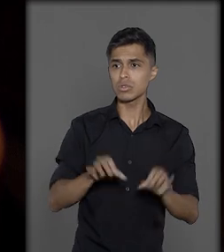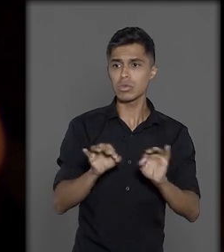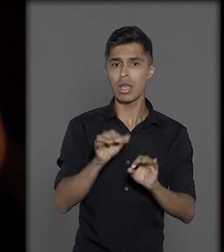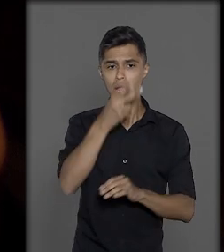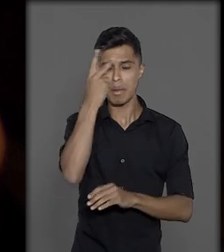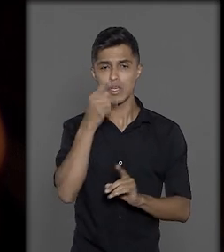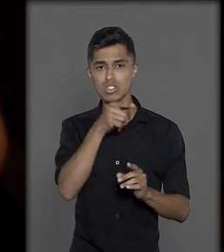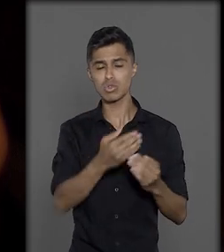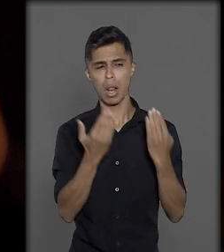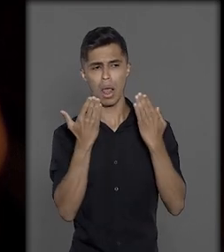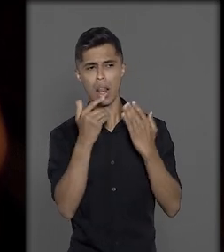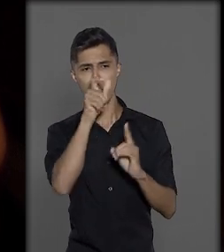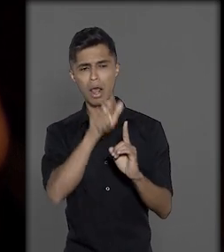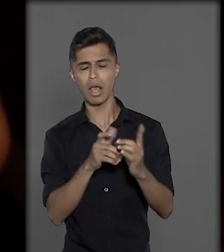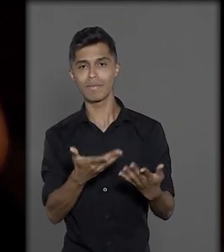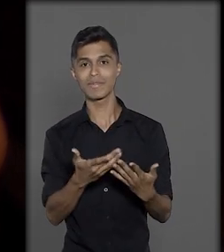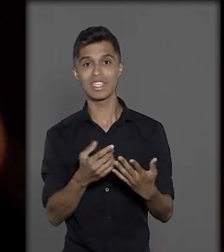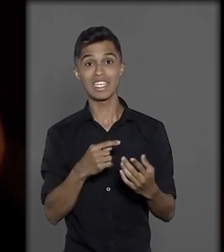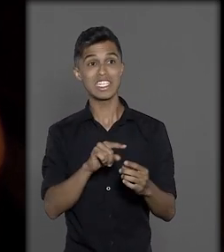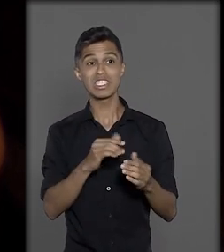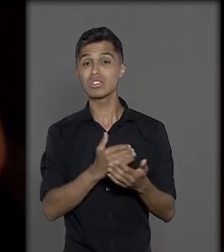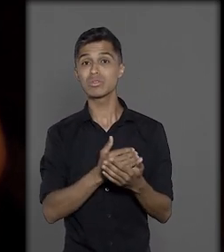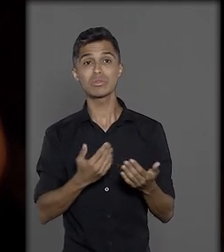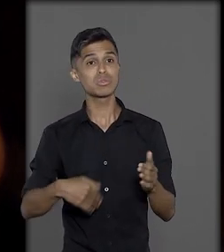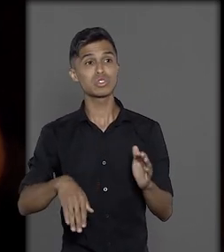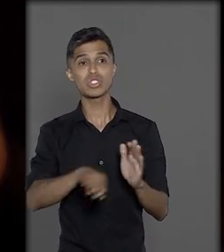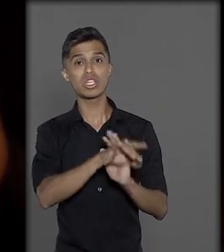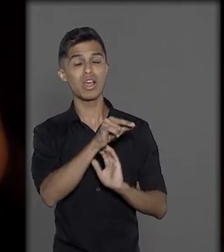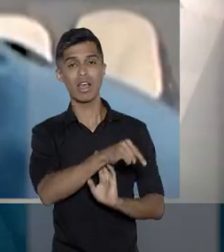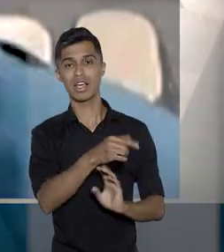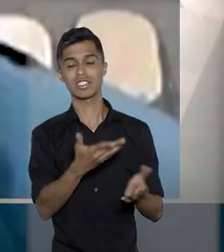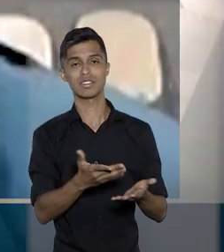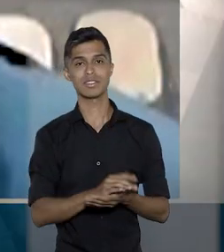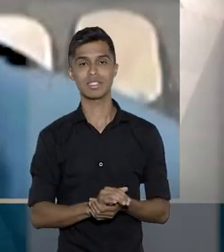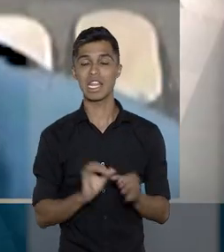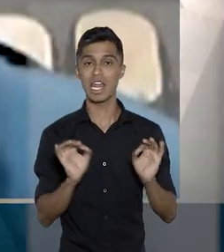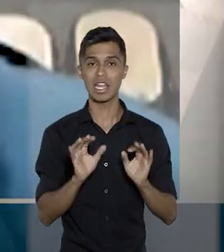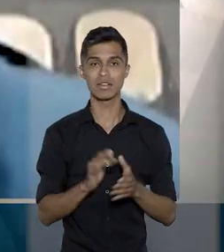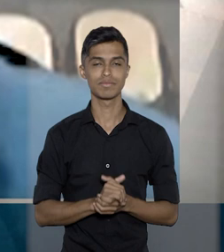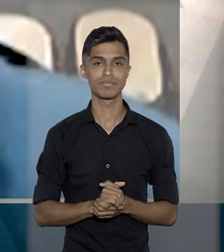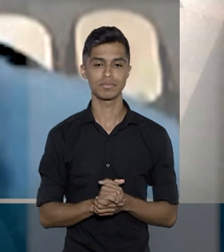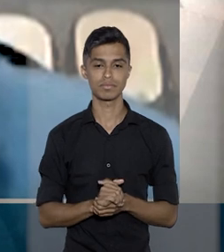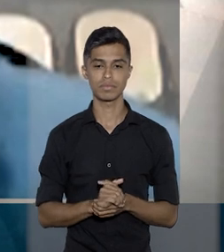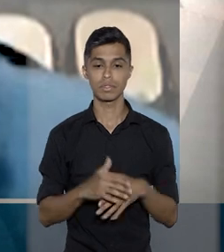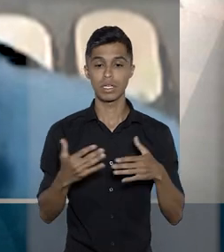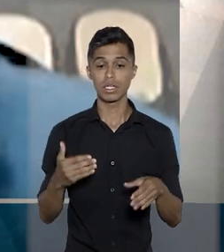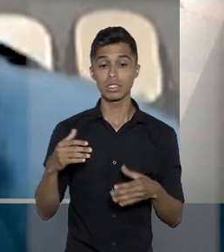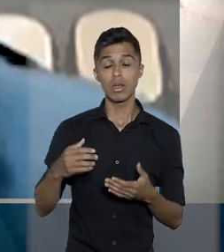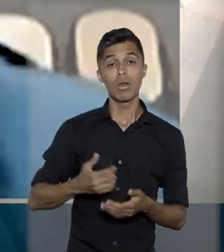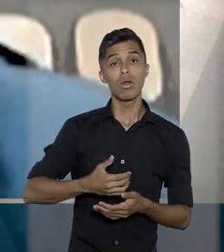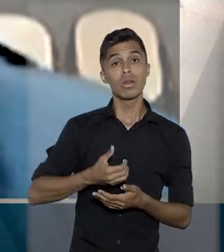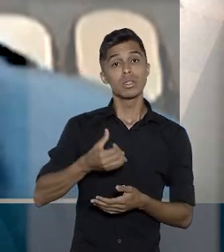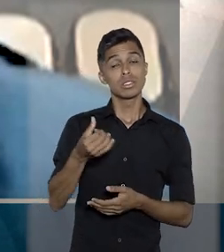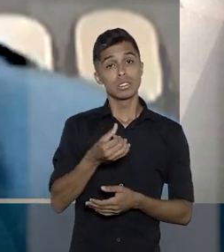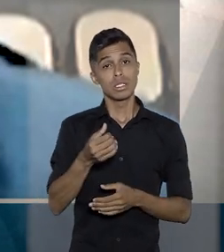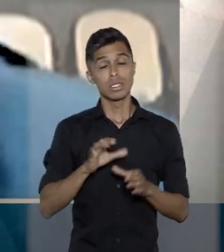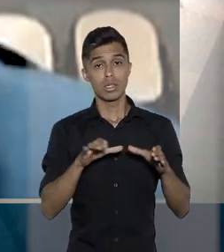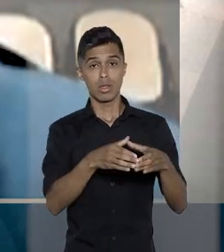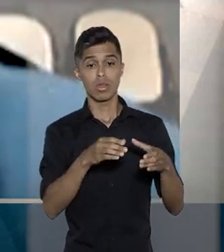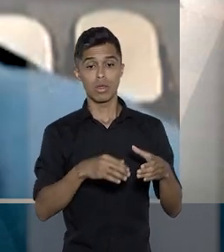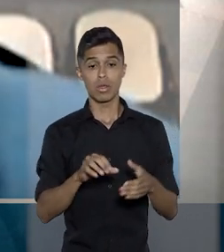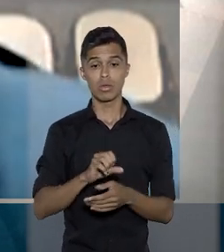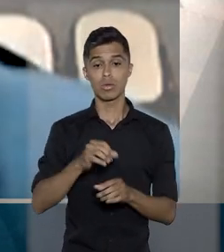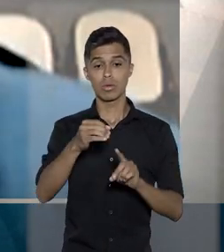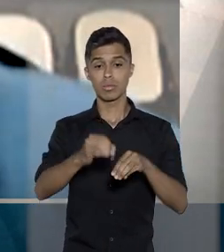prejuízo ao suspeito que nem chegou a ser indiciado autor do voto acompanhado pela maioria da sexta turma o